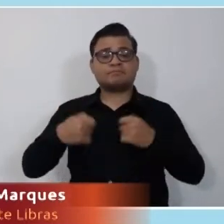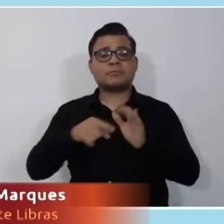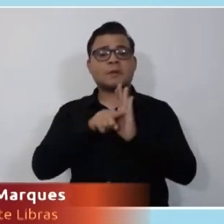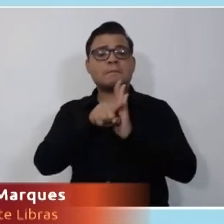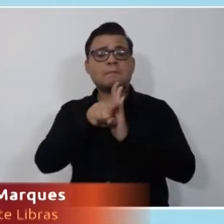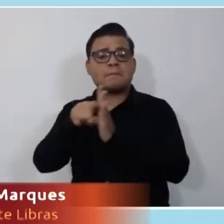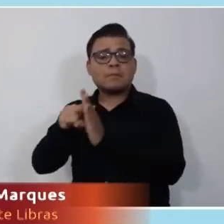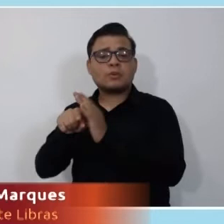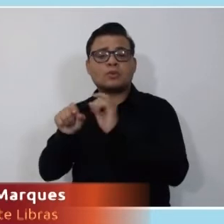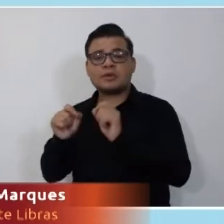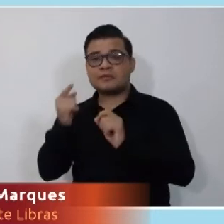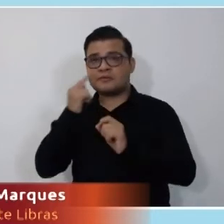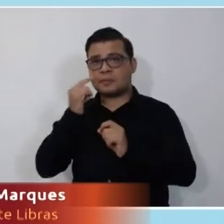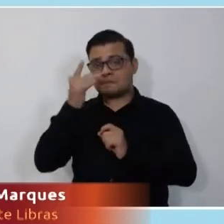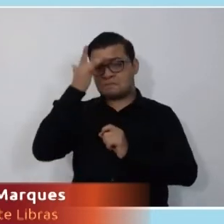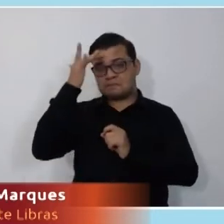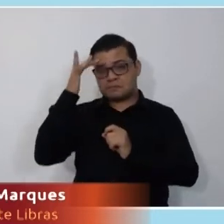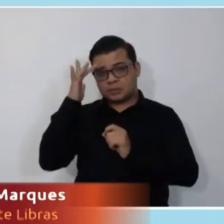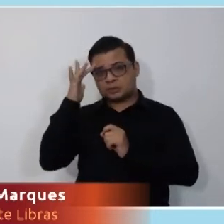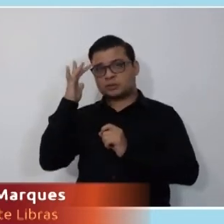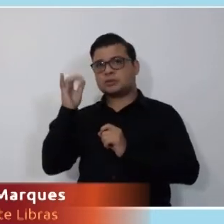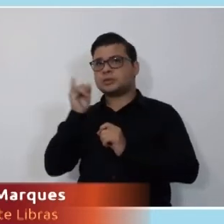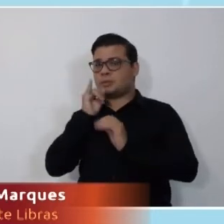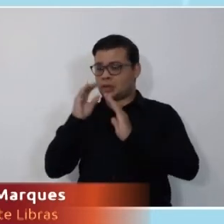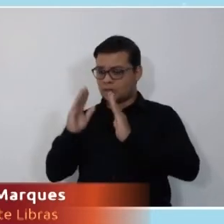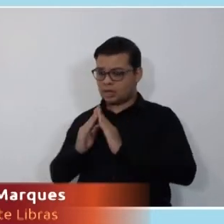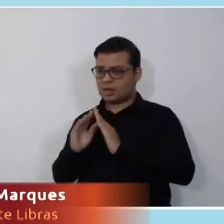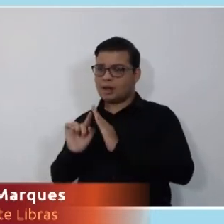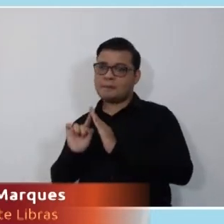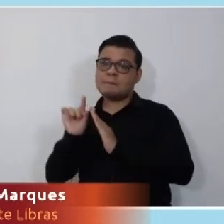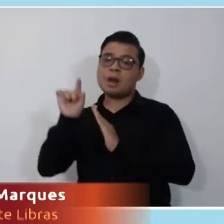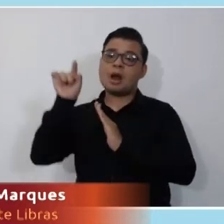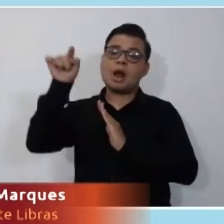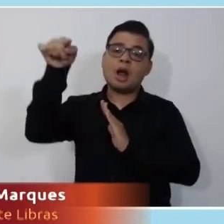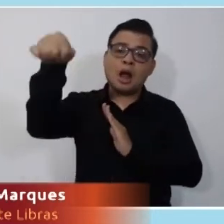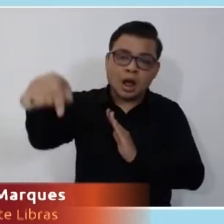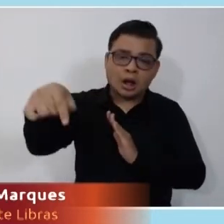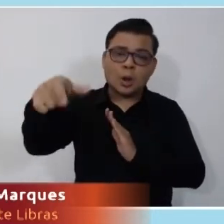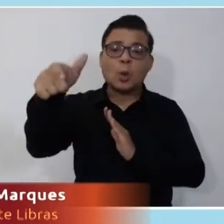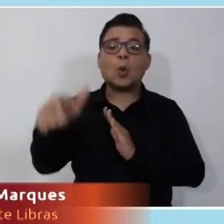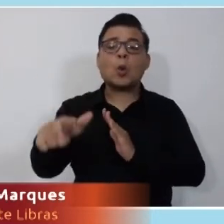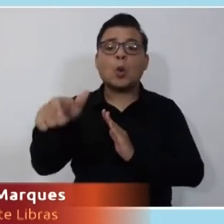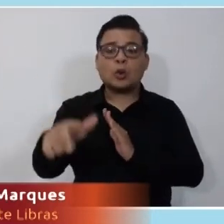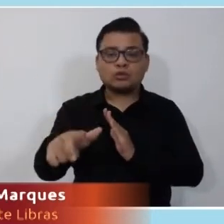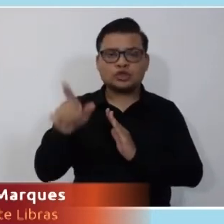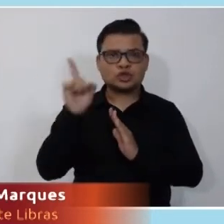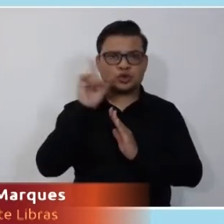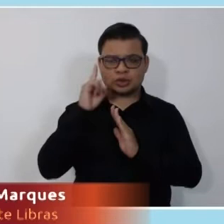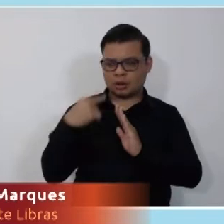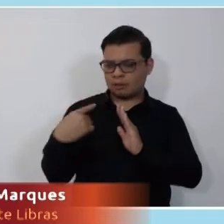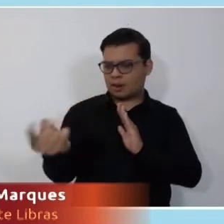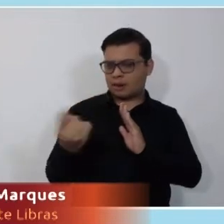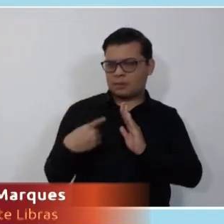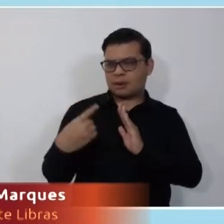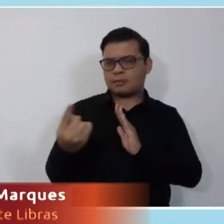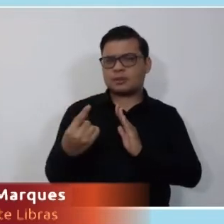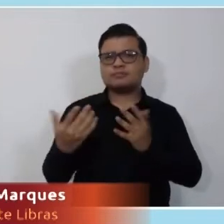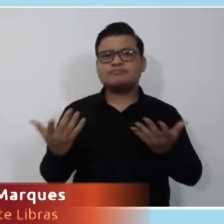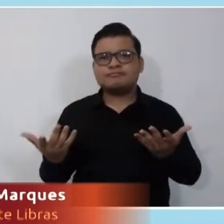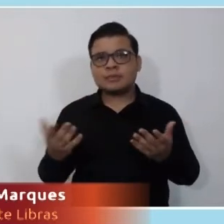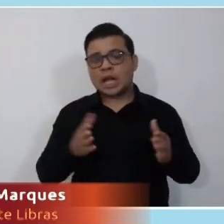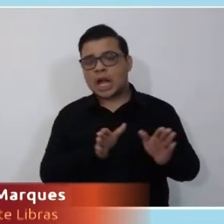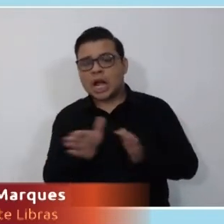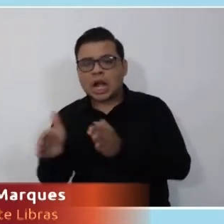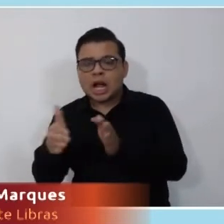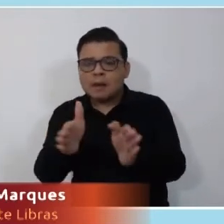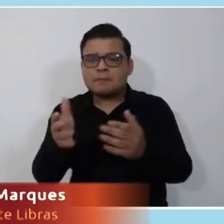origem e destino. É a pesquisa que pergunta para você de onde você sai e para onde você vai todo dia. Por onde você passa? Quais as dificuldades que